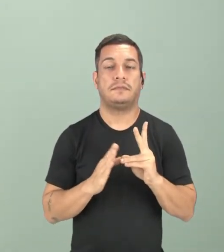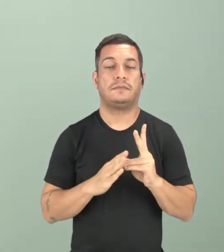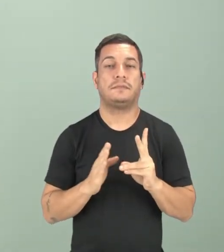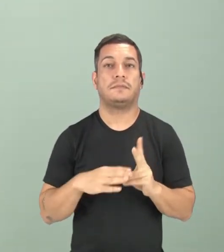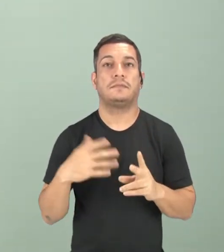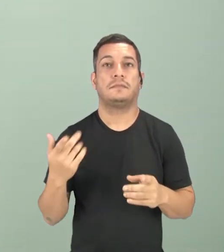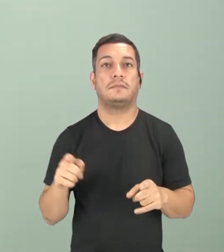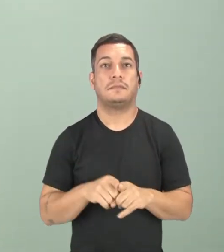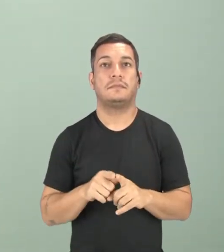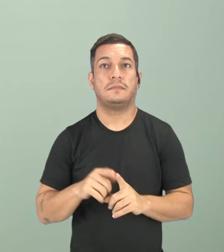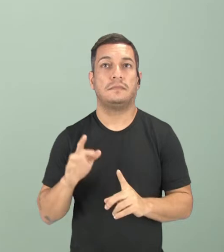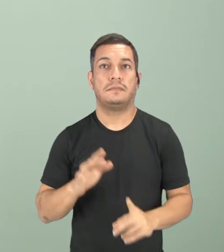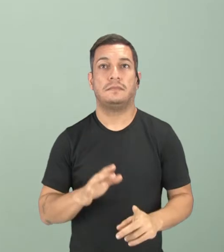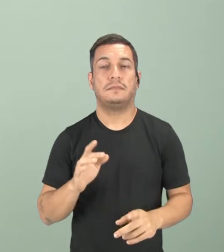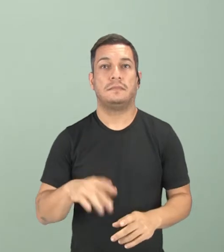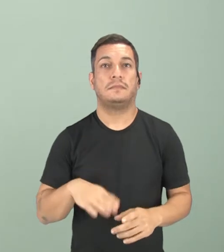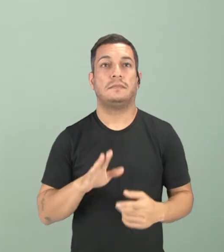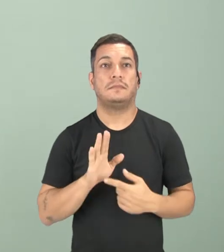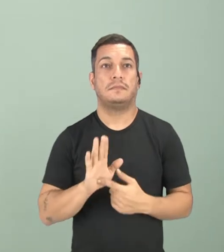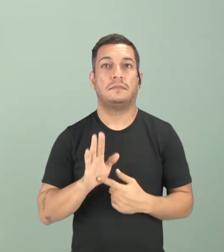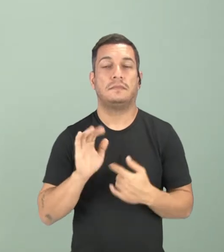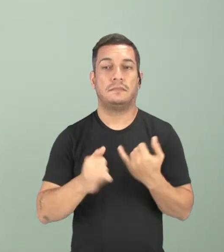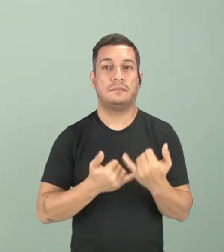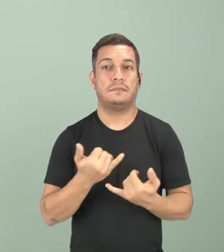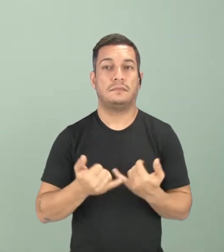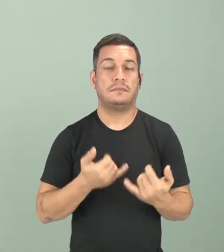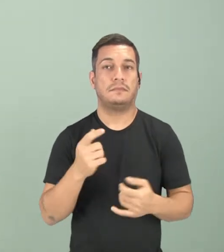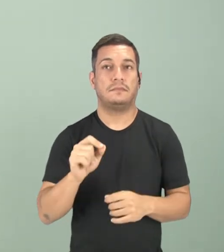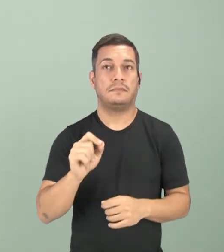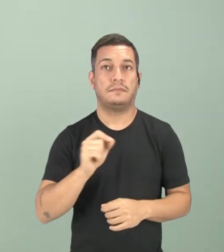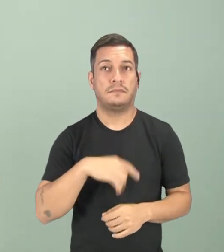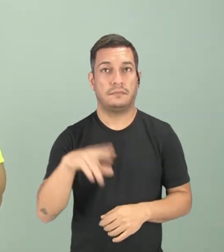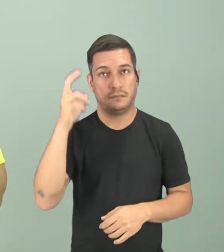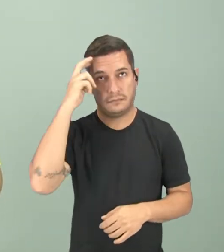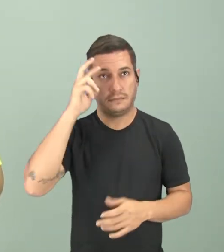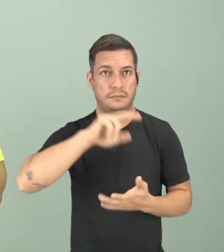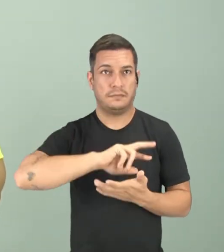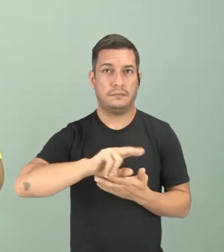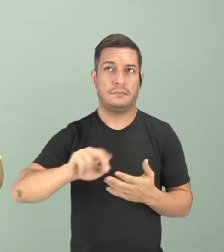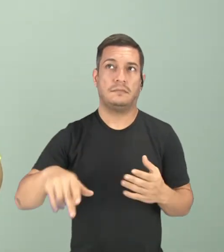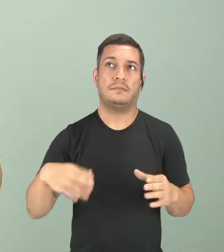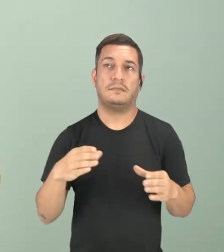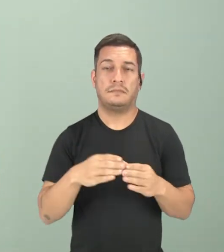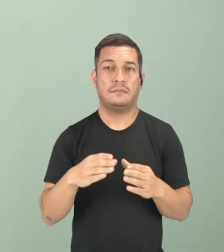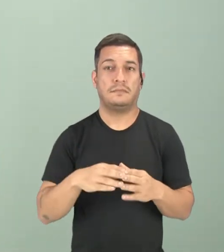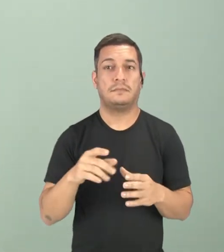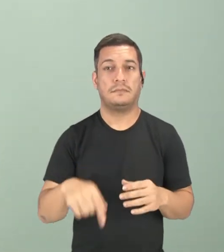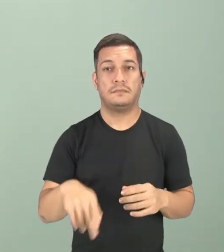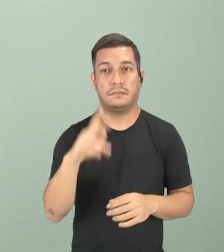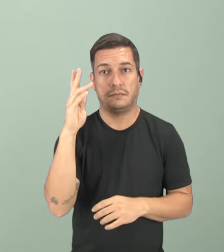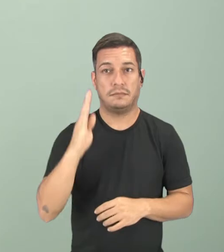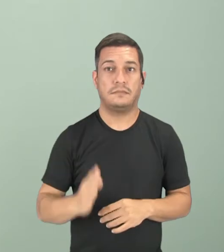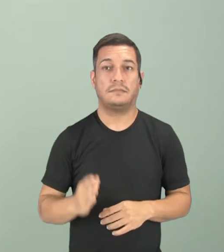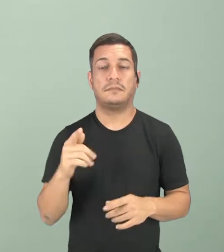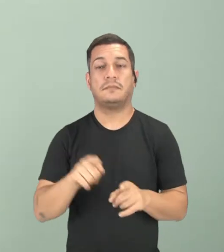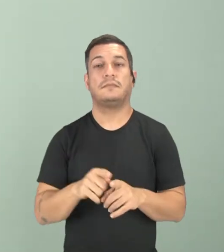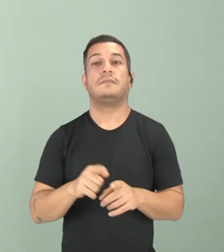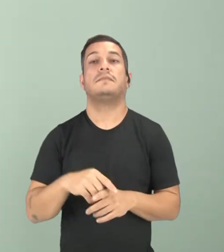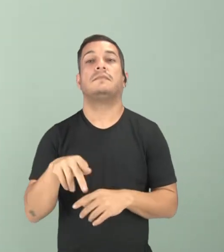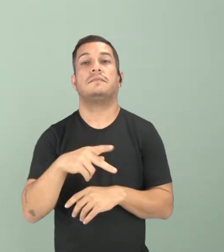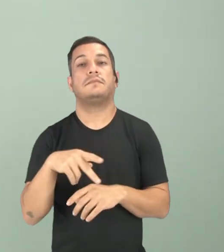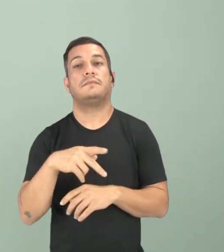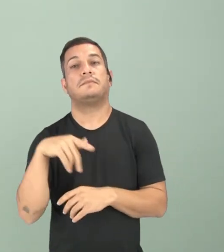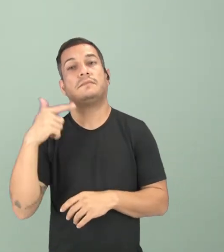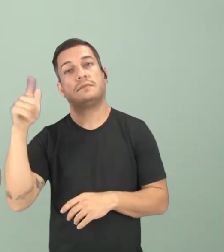vocês não têm noção. A integração e o intercâmbio desses valores culturais das diversas etnias do nosso país, bem como